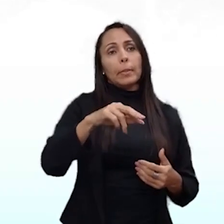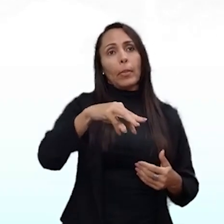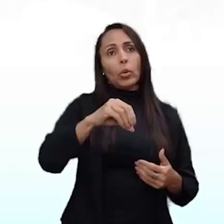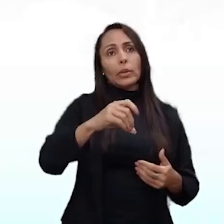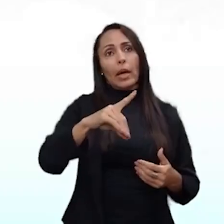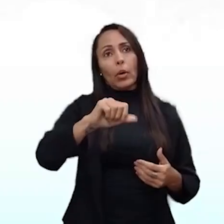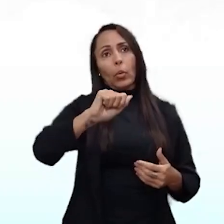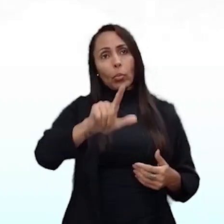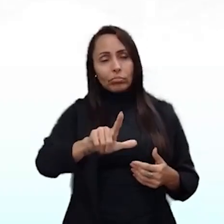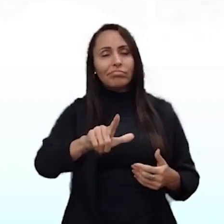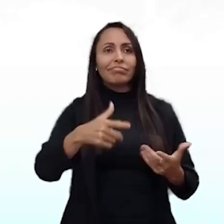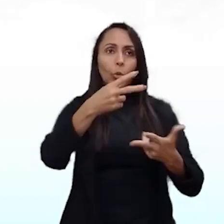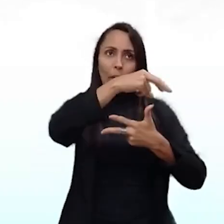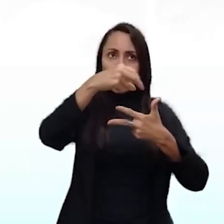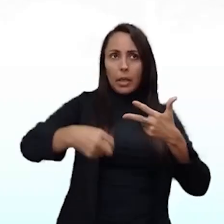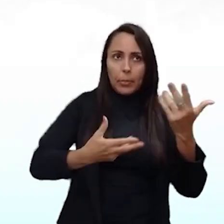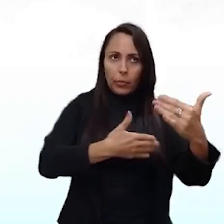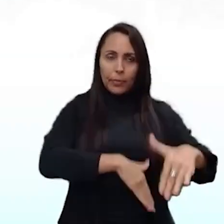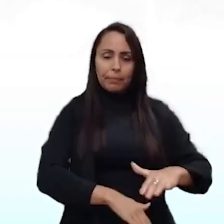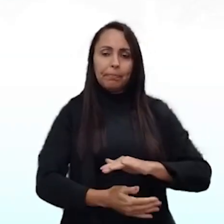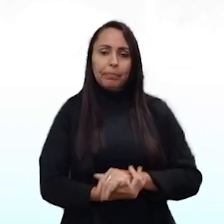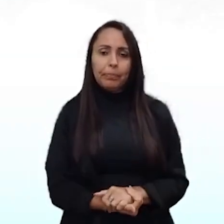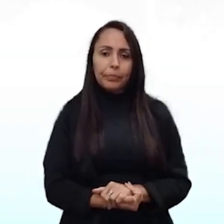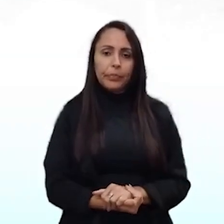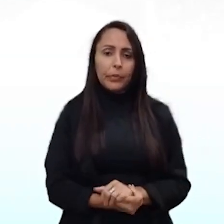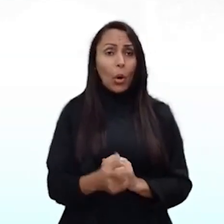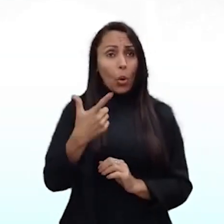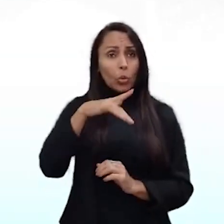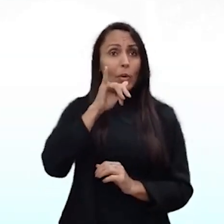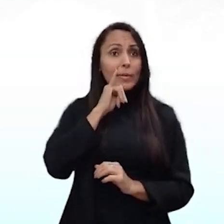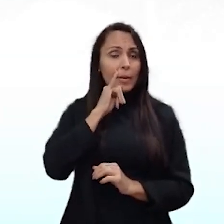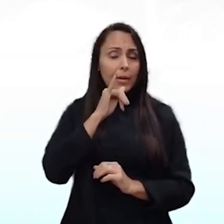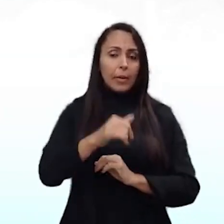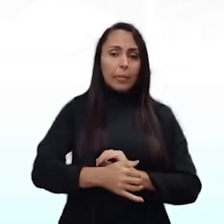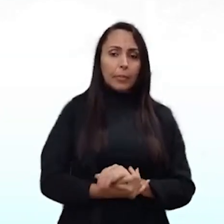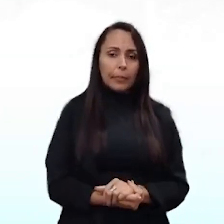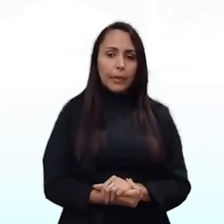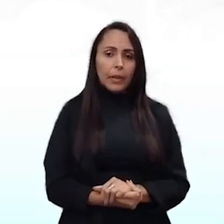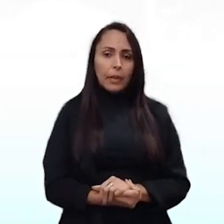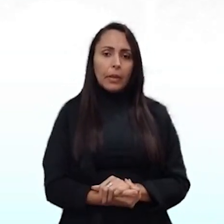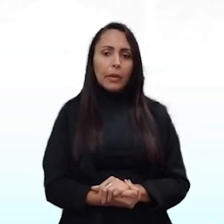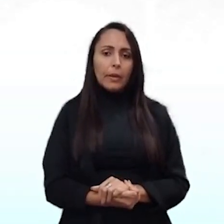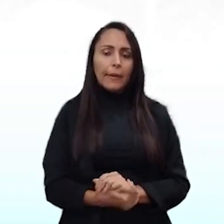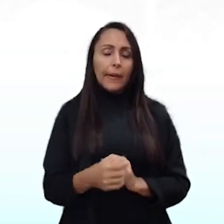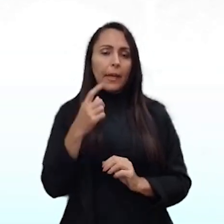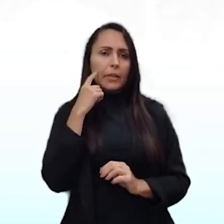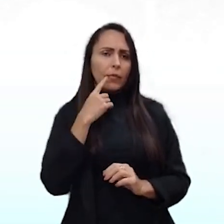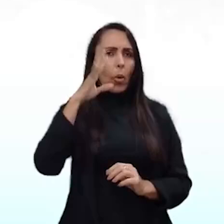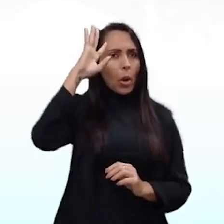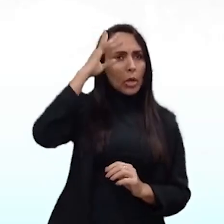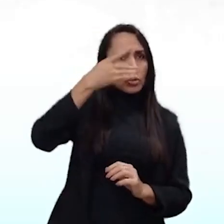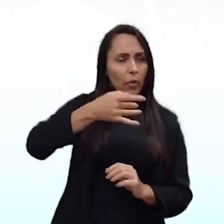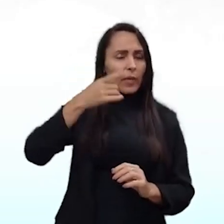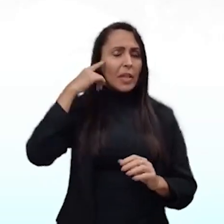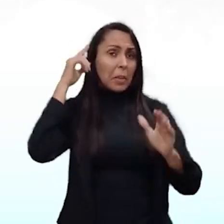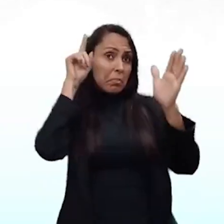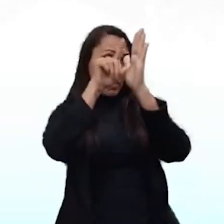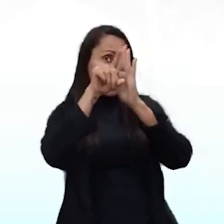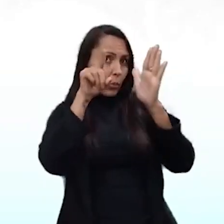da prova do Exame Nacional do Ensino Médio. Eu tenho outra, só que agora é uma questão. Vou resolver essa